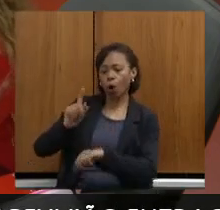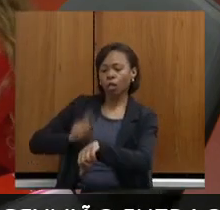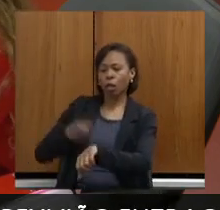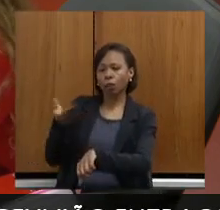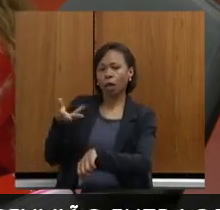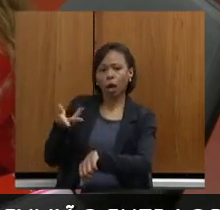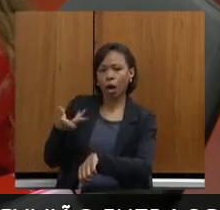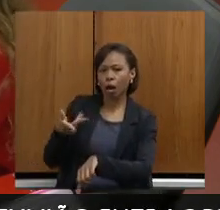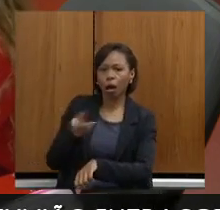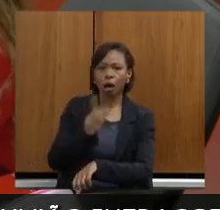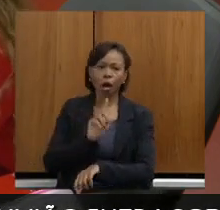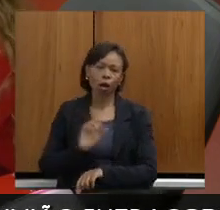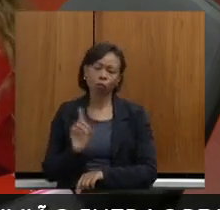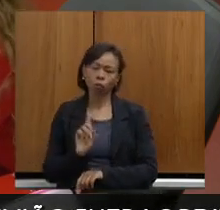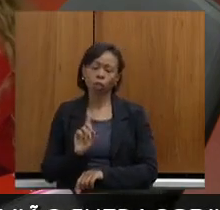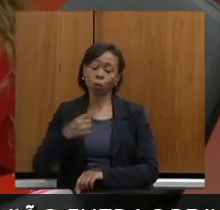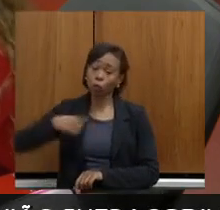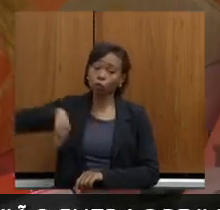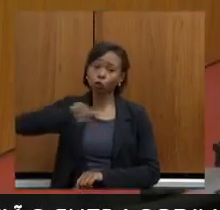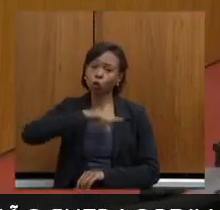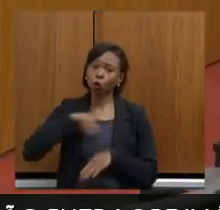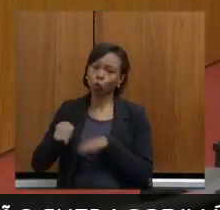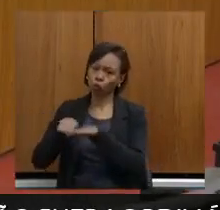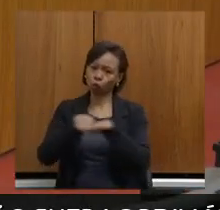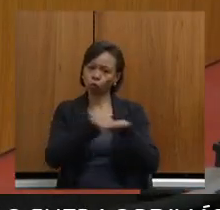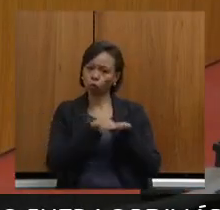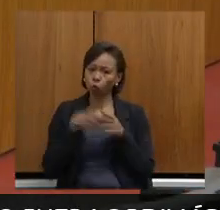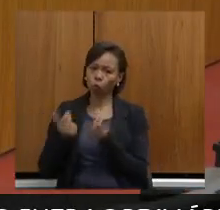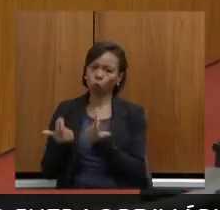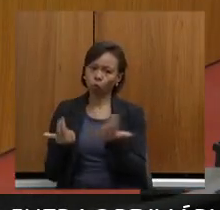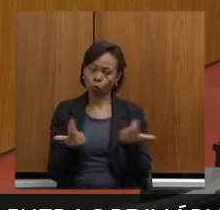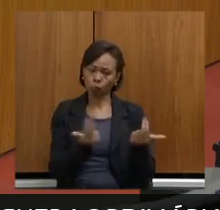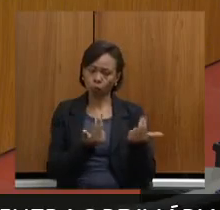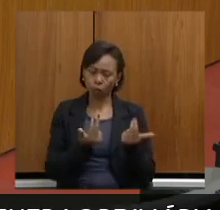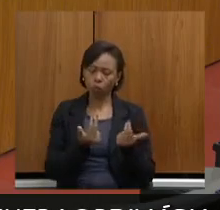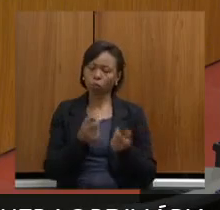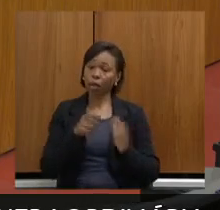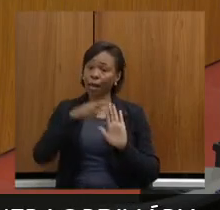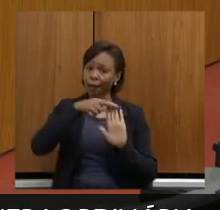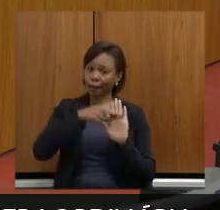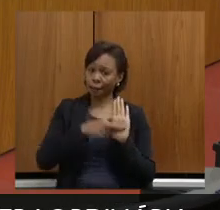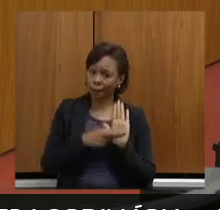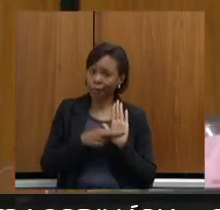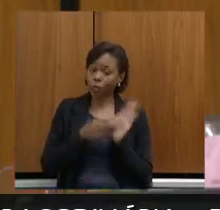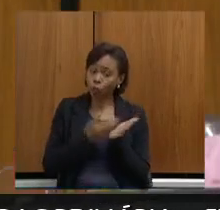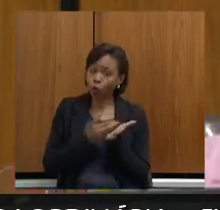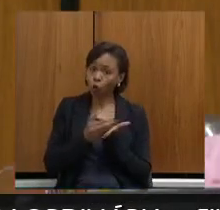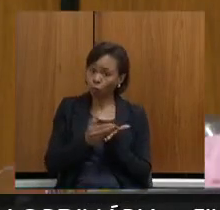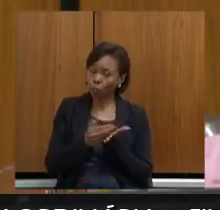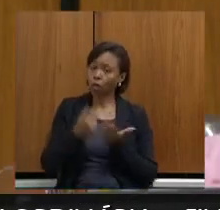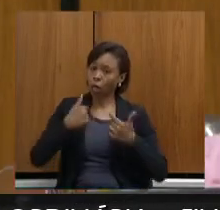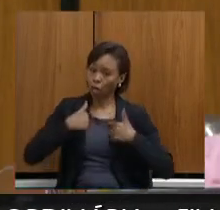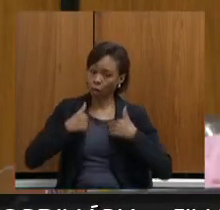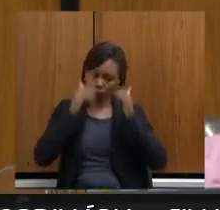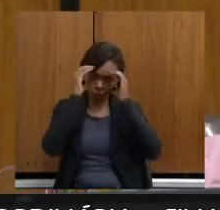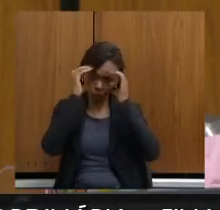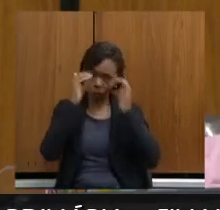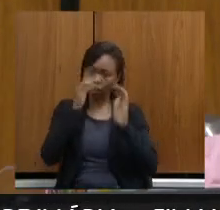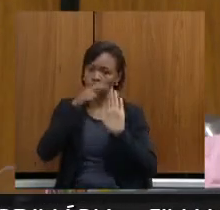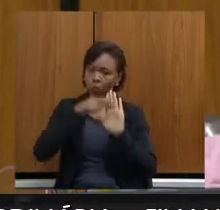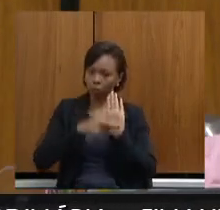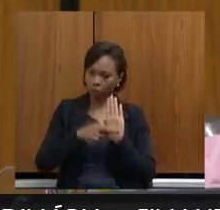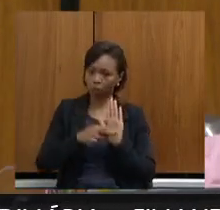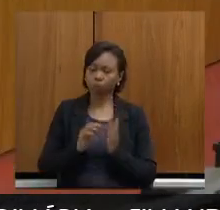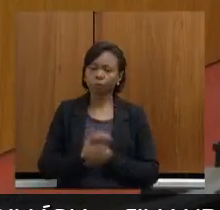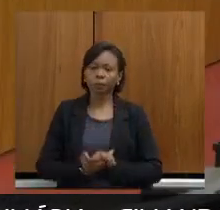colega parlamentar Isso serve para todos nós a regra do jogo desde o início e eu tento fazer o jogo na regra do jogo aqui na casa